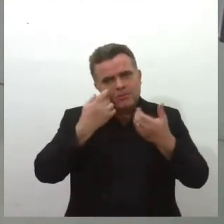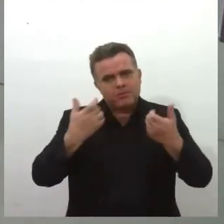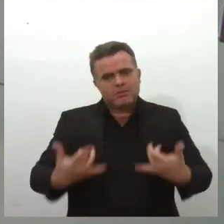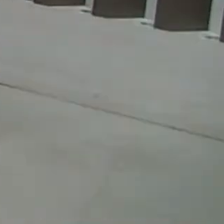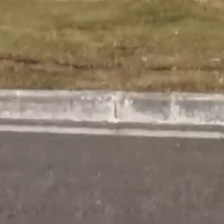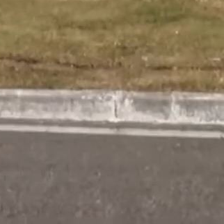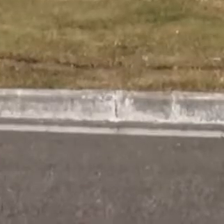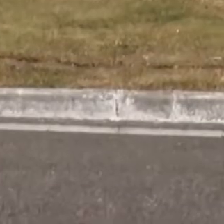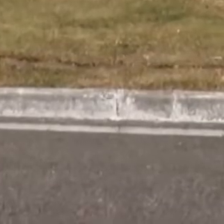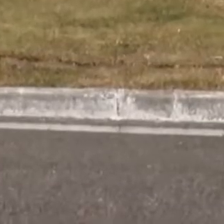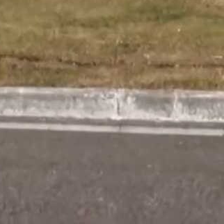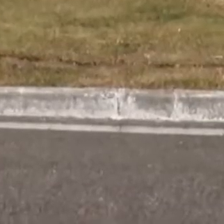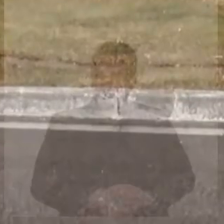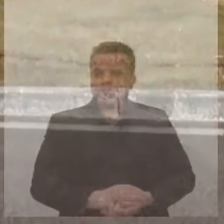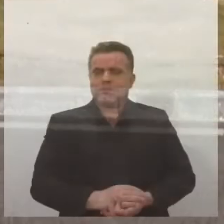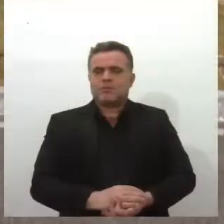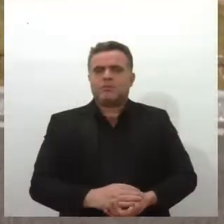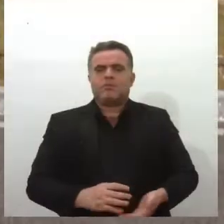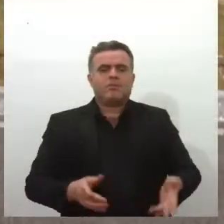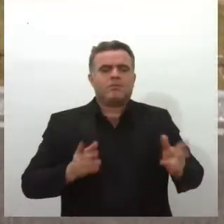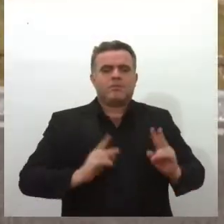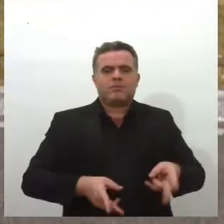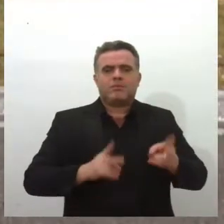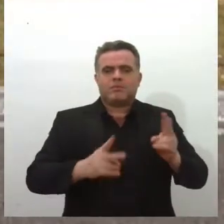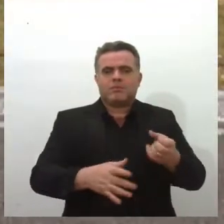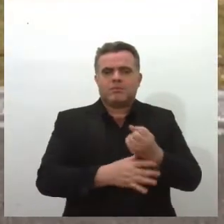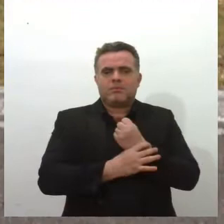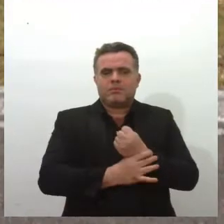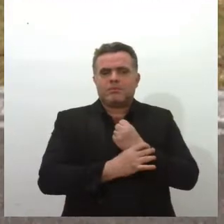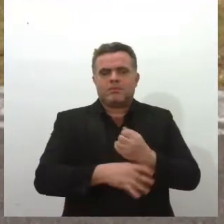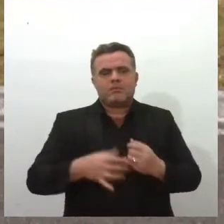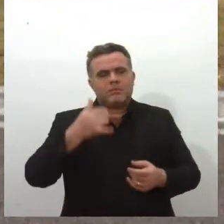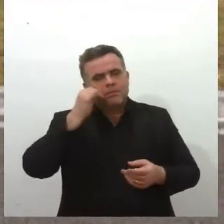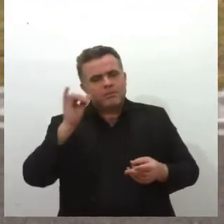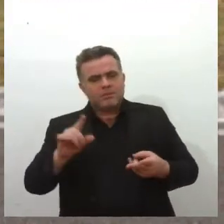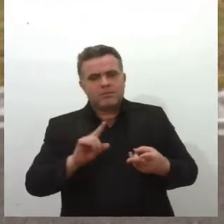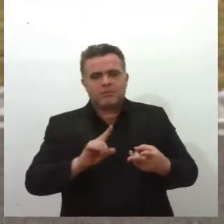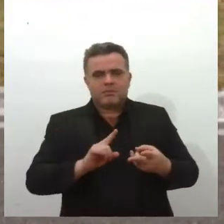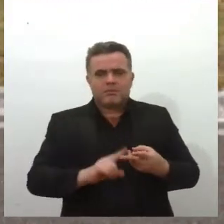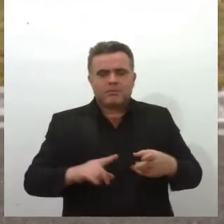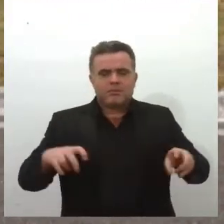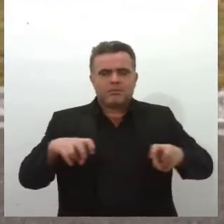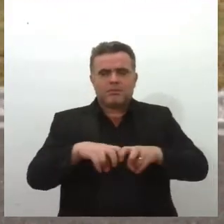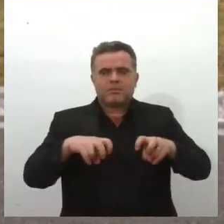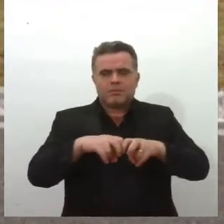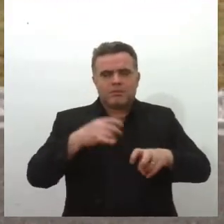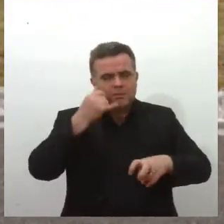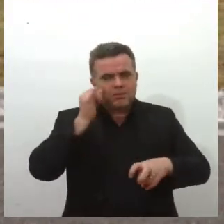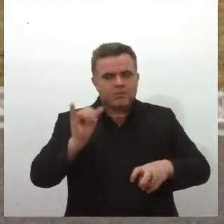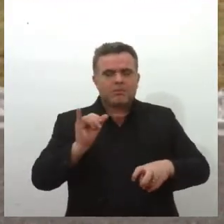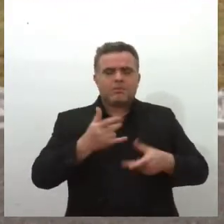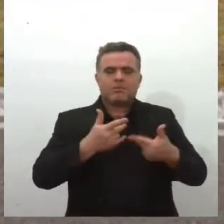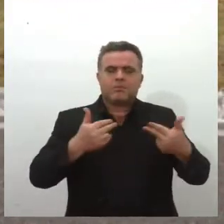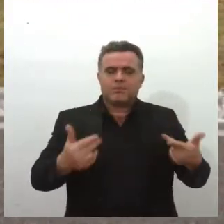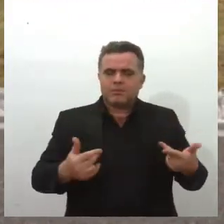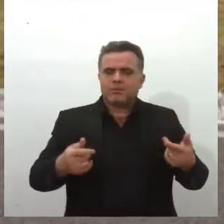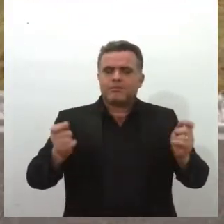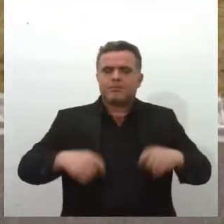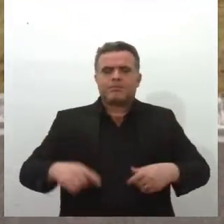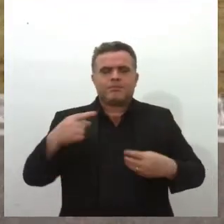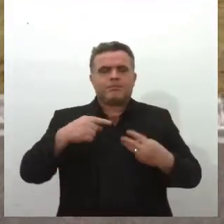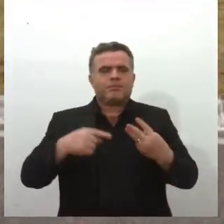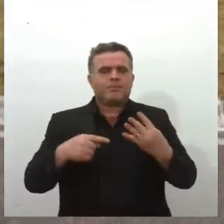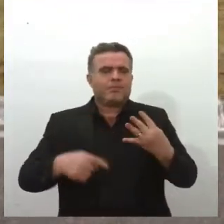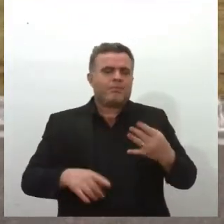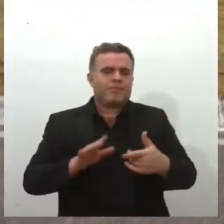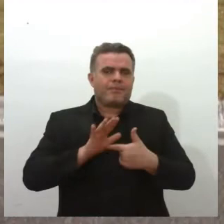informações. Manter as estradas seguras e evitar o aumento do número de acidentes são algumas das razões que vão levar a Polícia